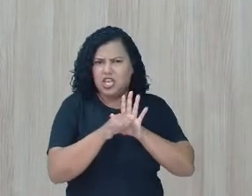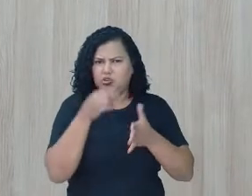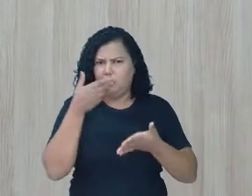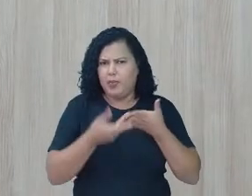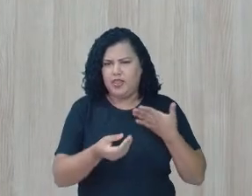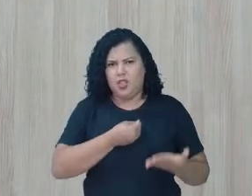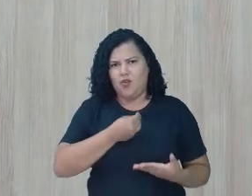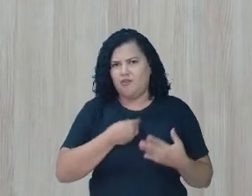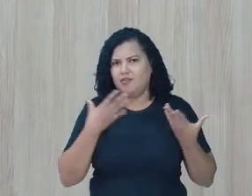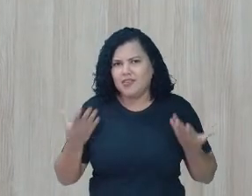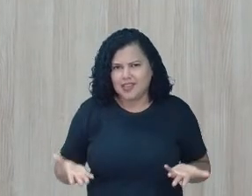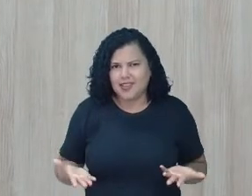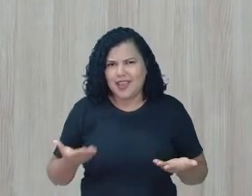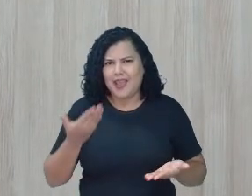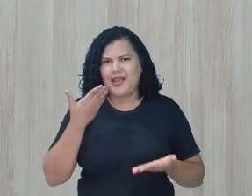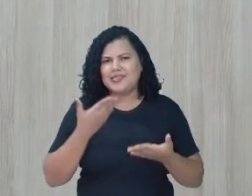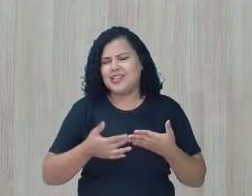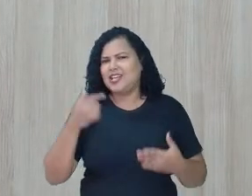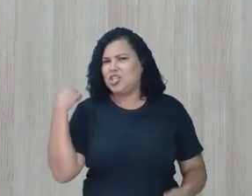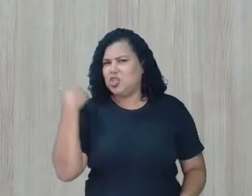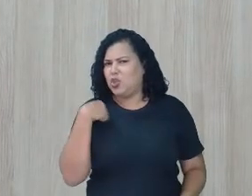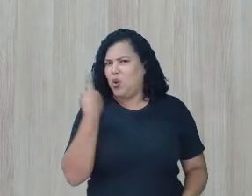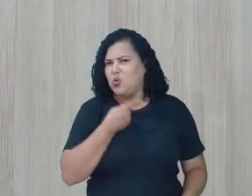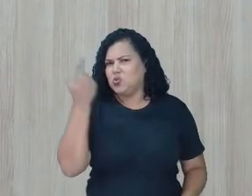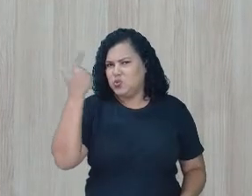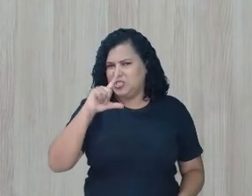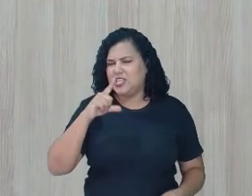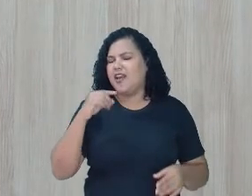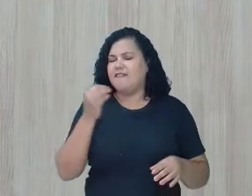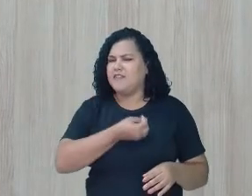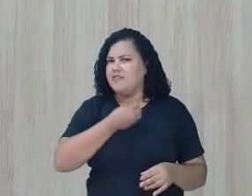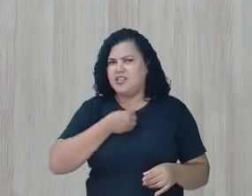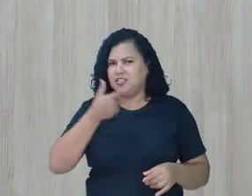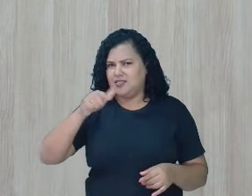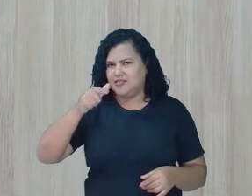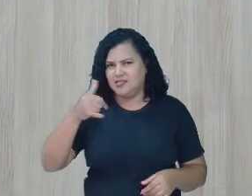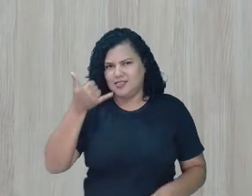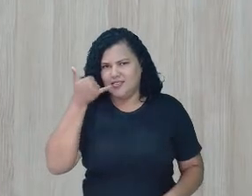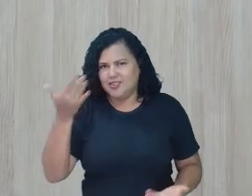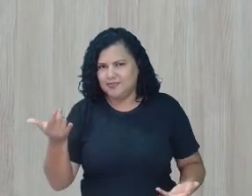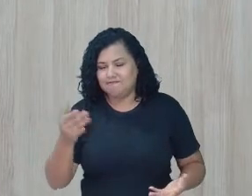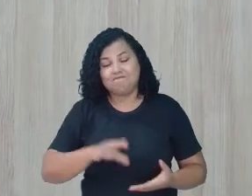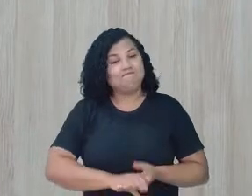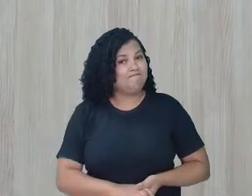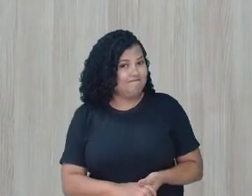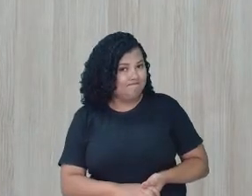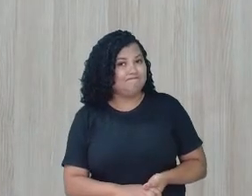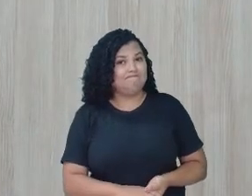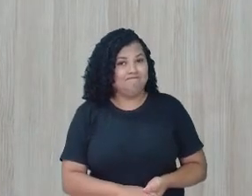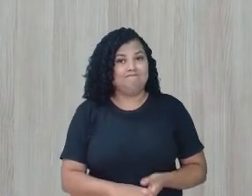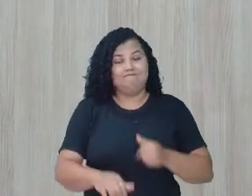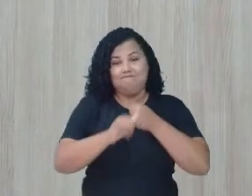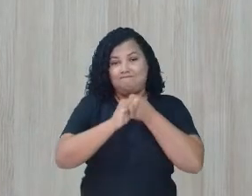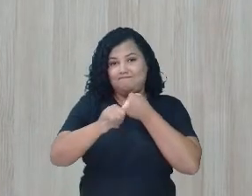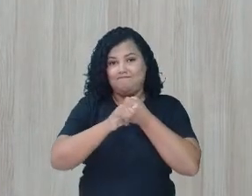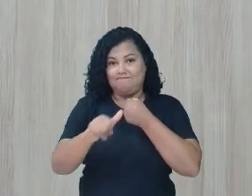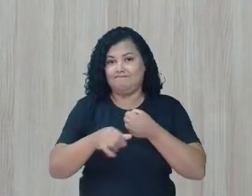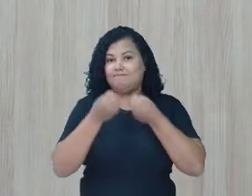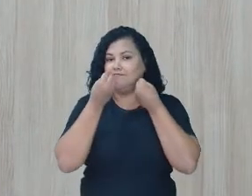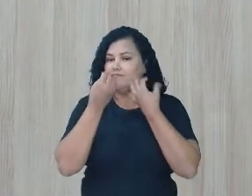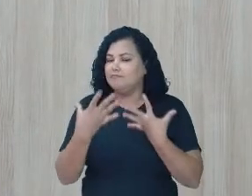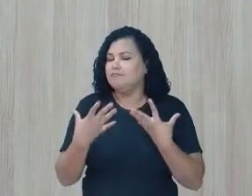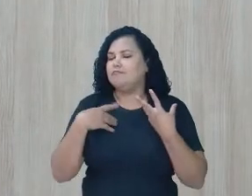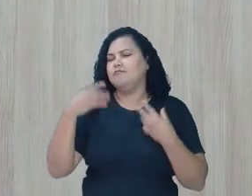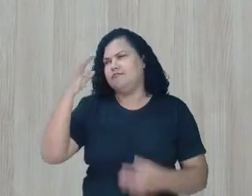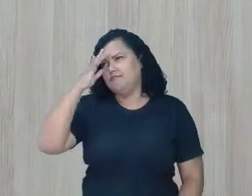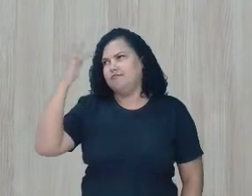parte da vida dele? Será que a gente conseguiria viver sem o aparelho? Então, a crônica ela serve também para apontar essas